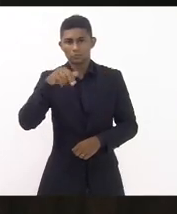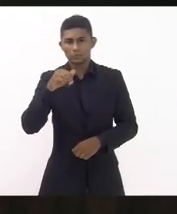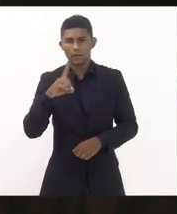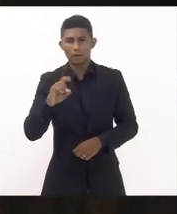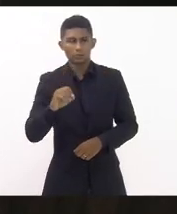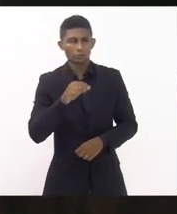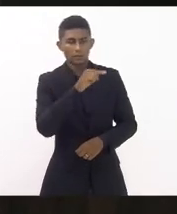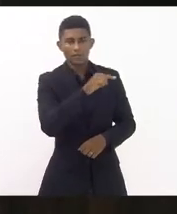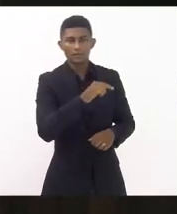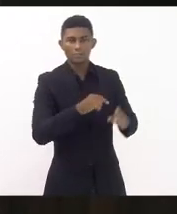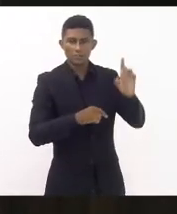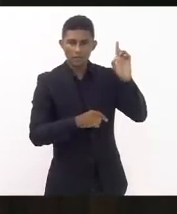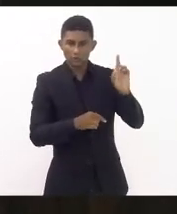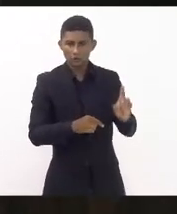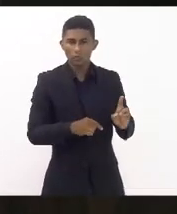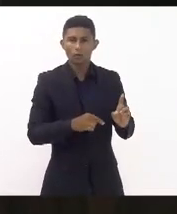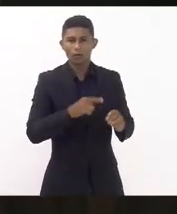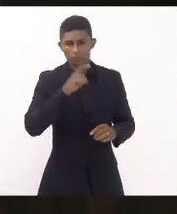Pedro Ernesto.